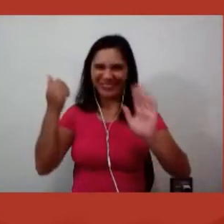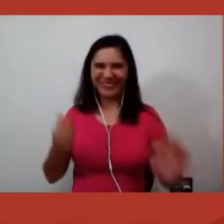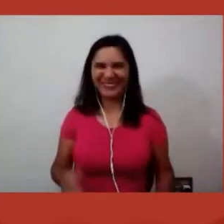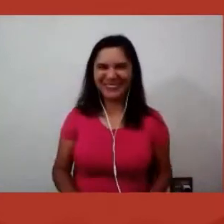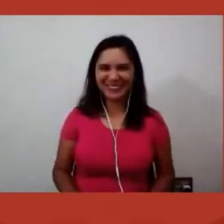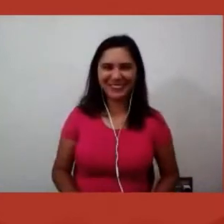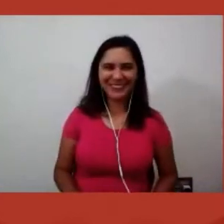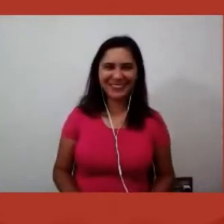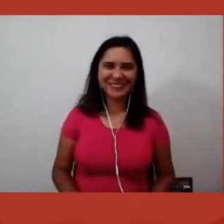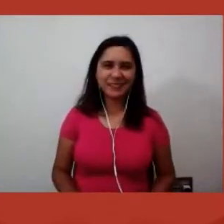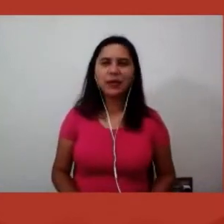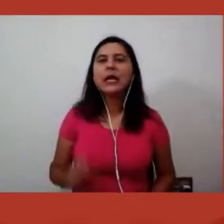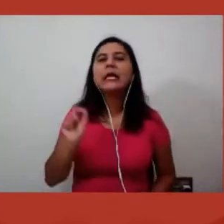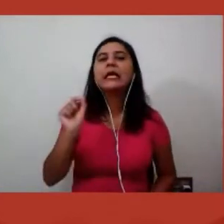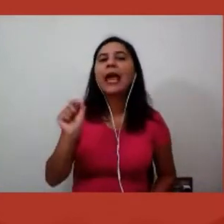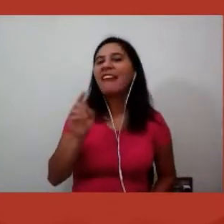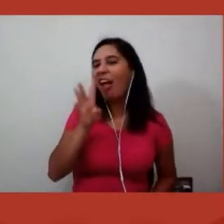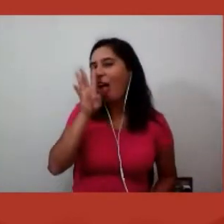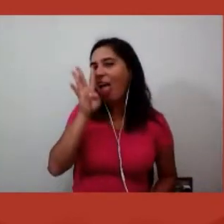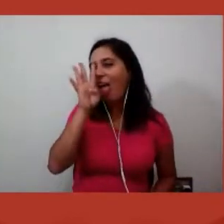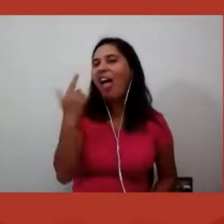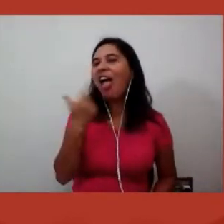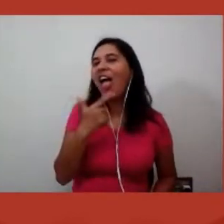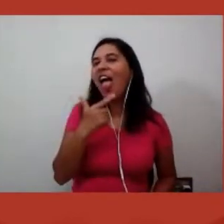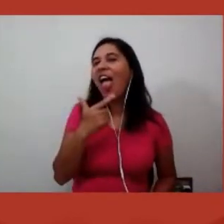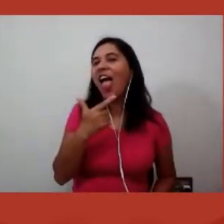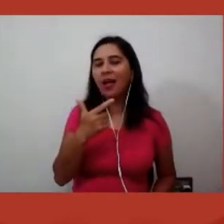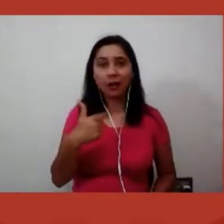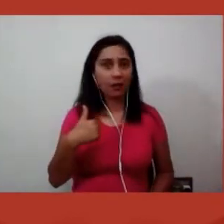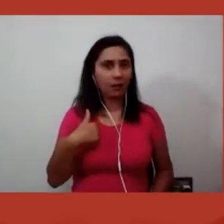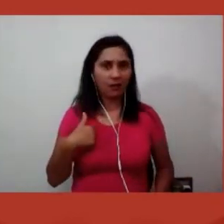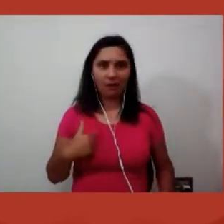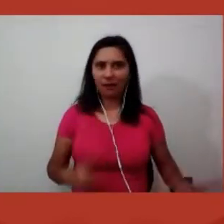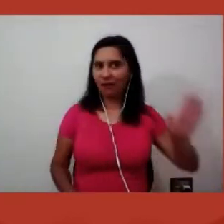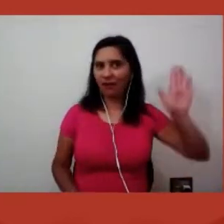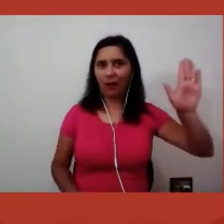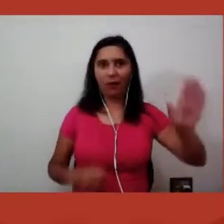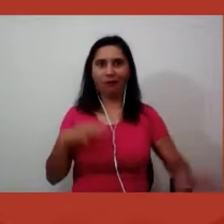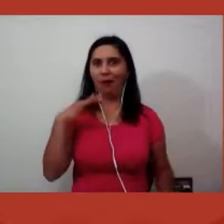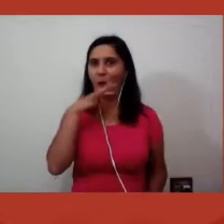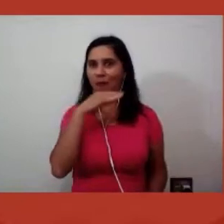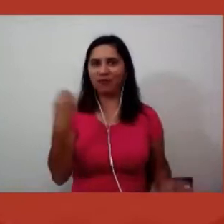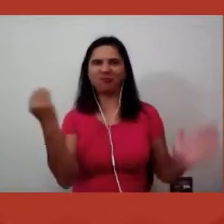Eu não sei quem foi o engraçadinho. Fui eu, obviamente, né?